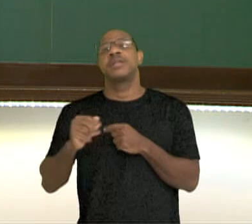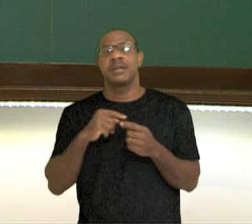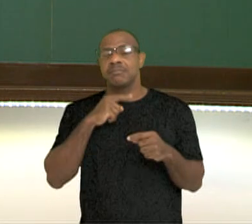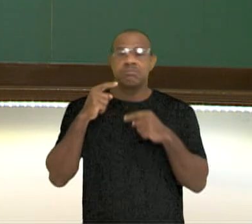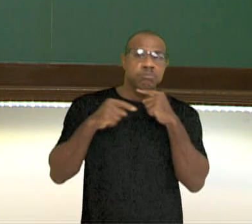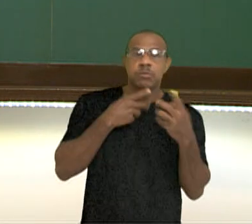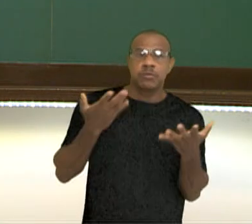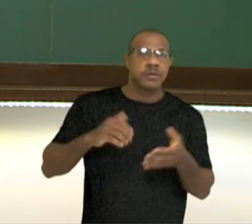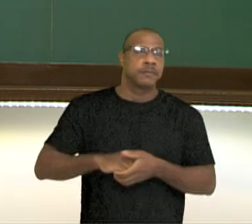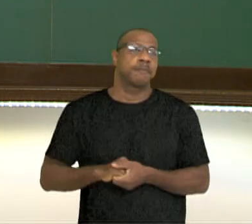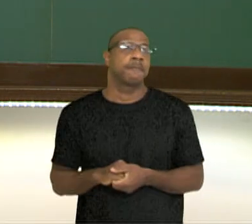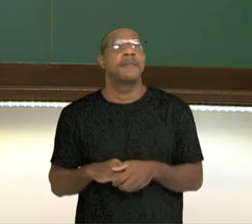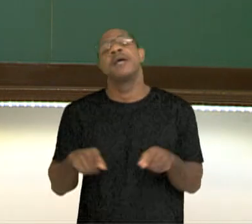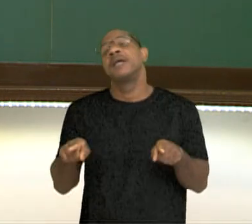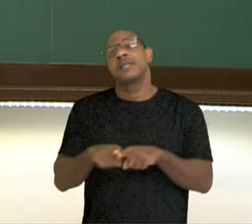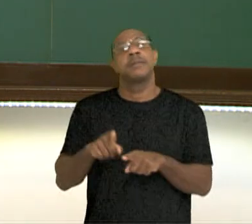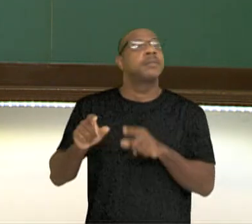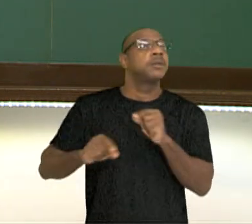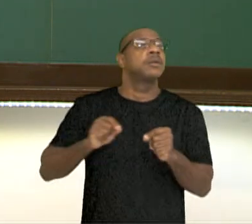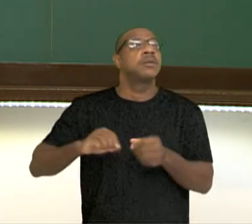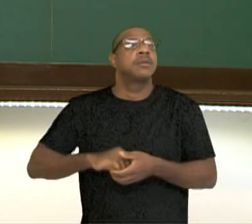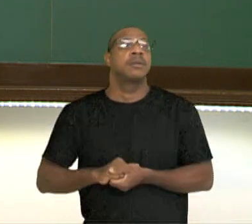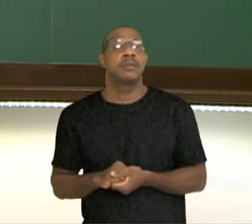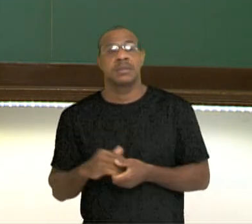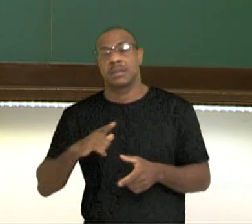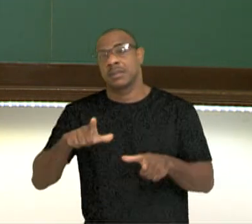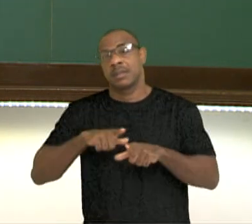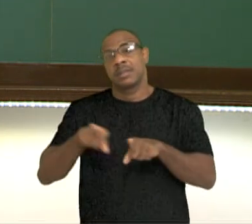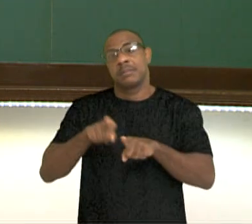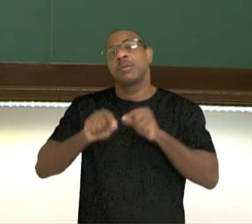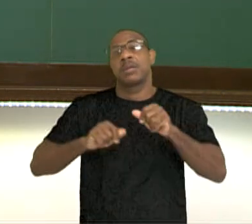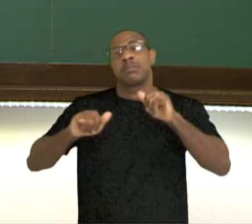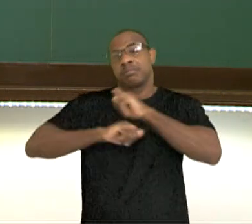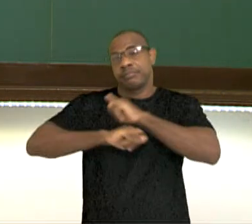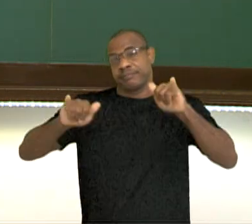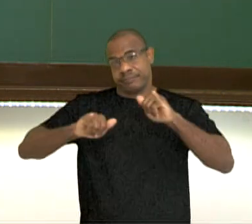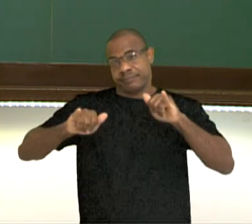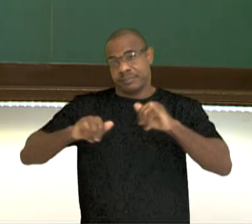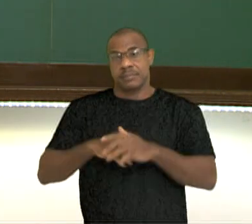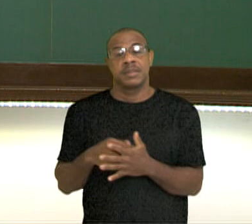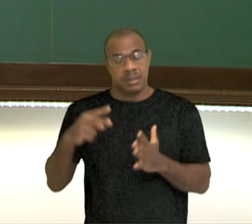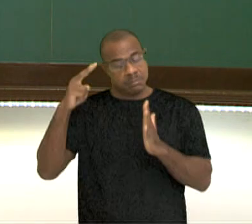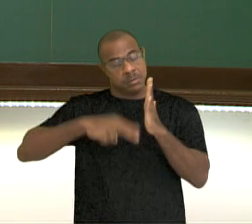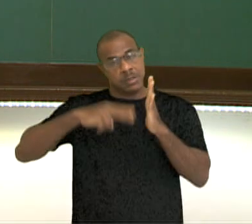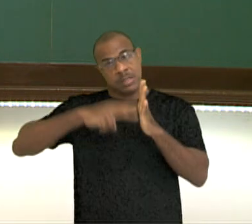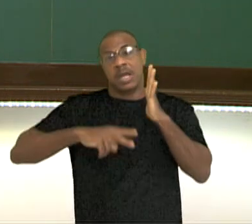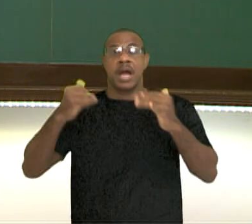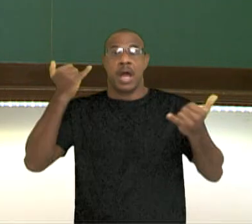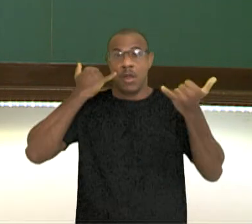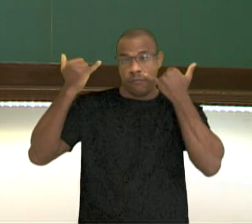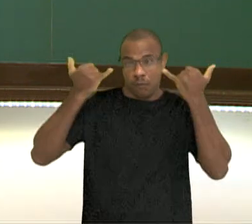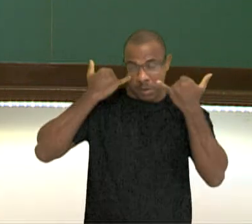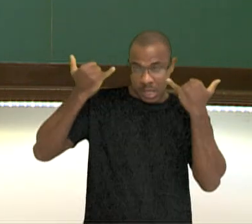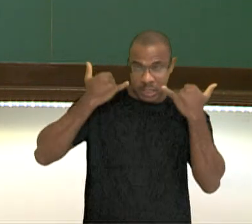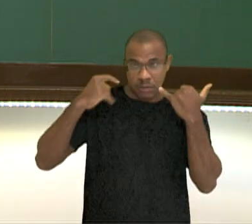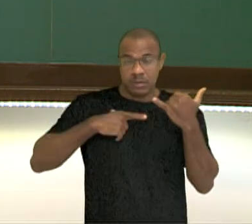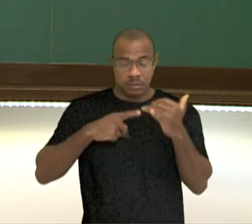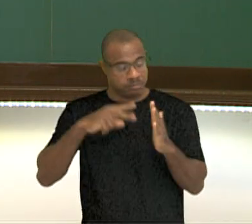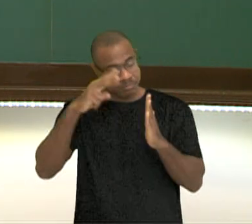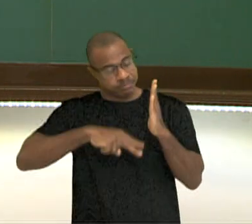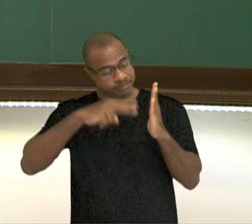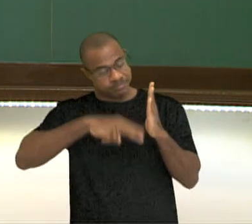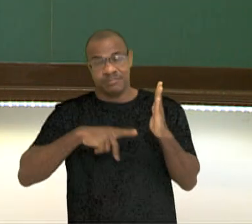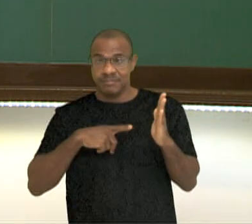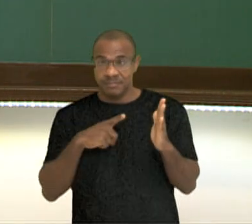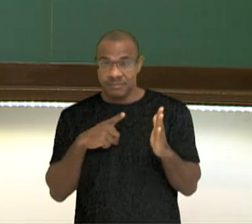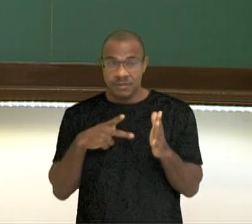Também levantamos hipóteses sobre um fato noticiado. Então, ao analisar uma notícia, como a gente fez aqui nos